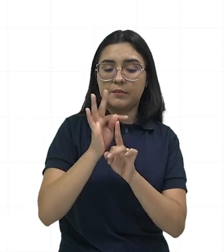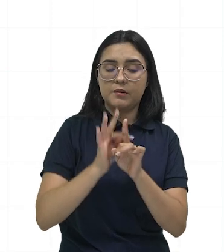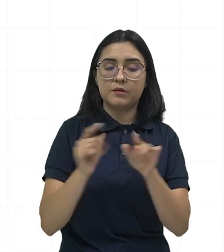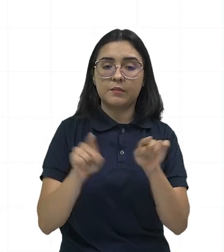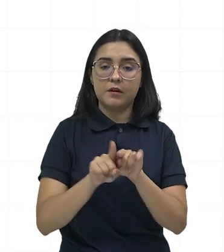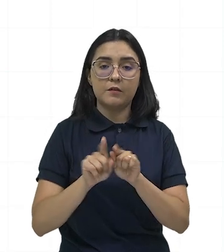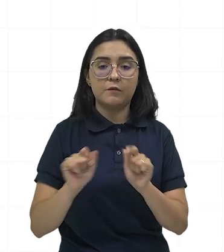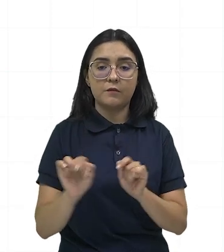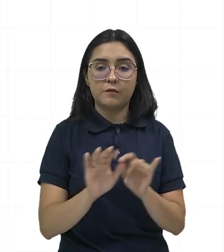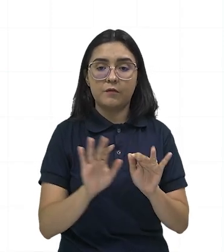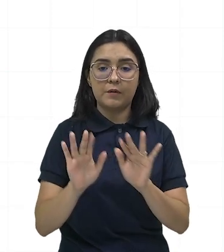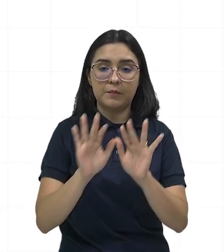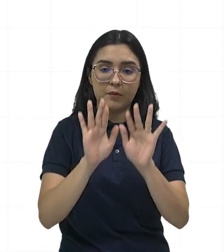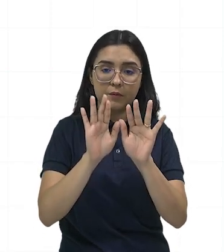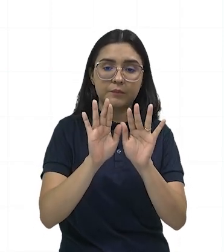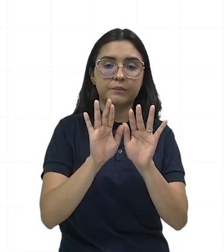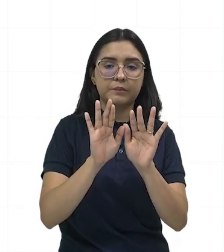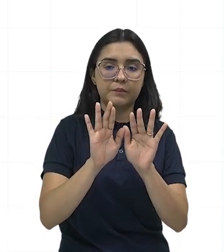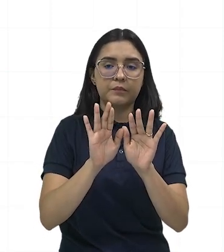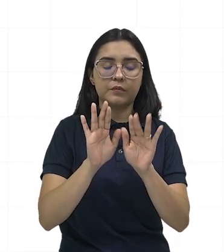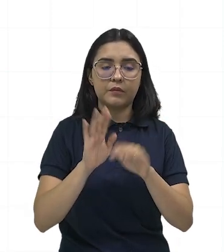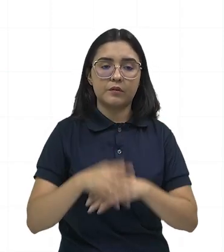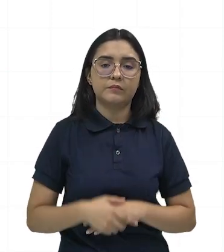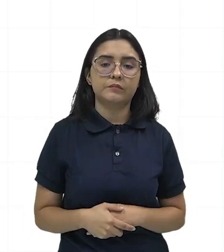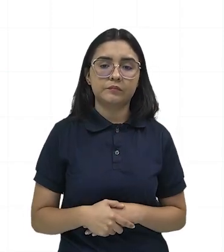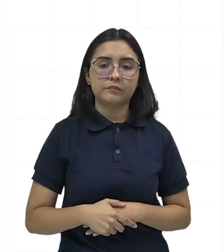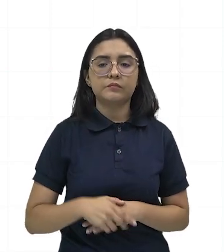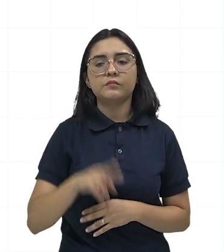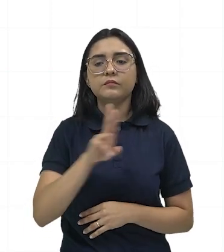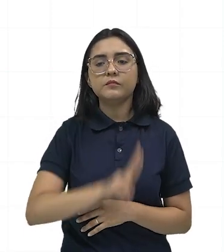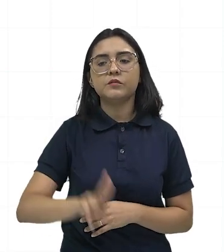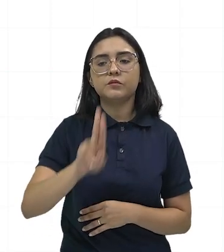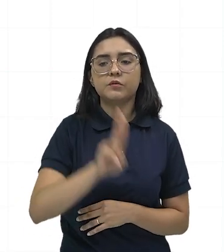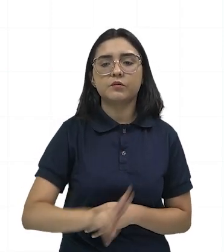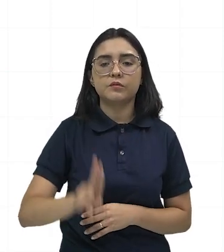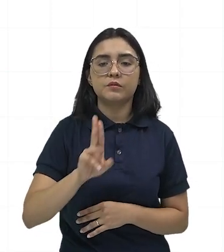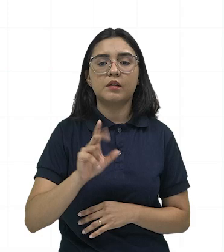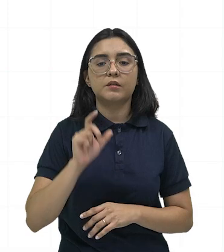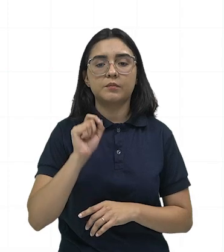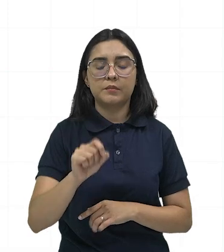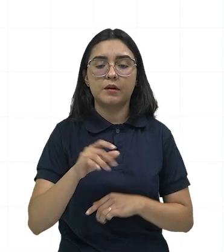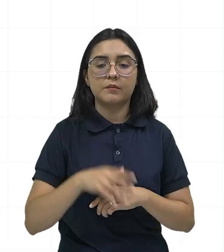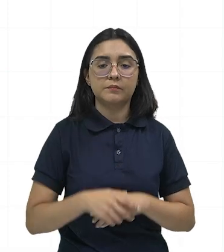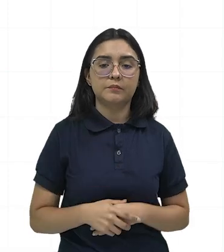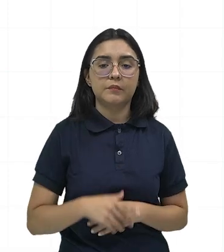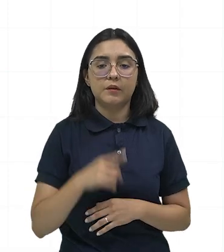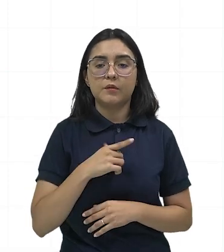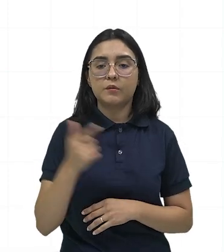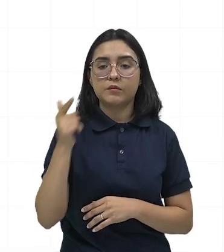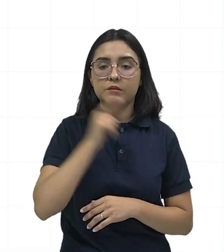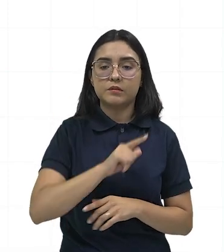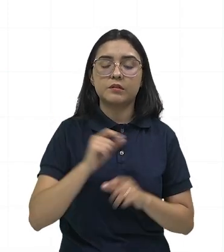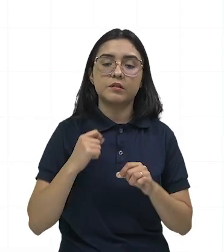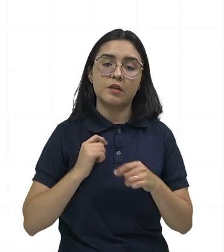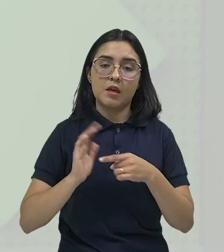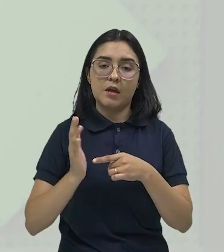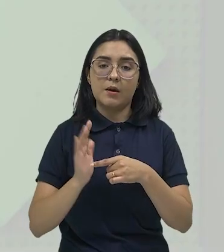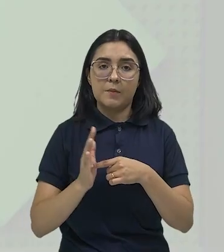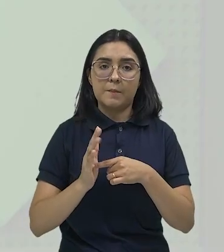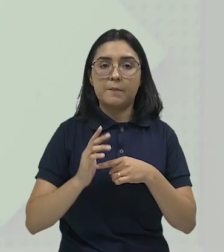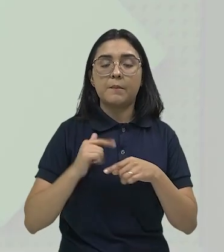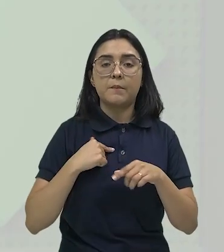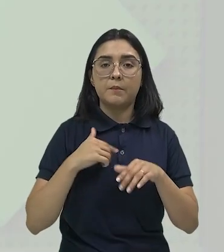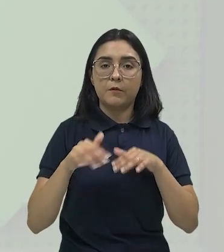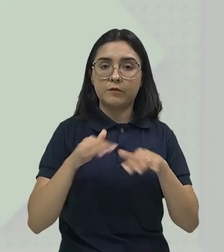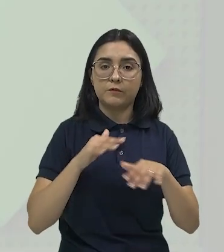vapor atingidas, né, são usadas para mover grandes quantidades de turbinas. Então,